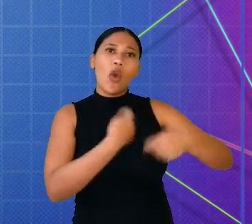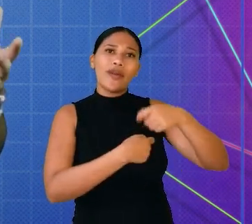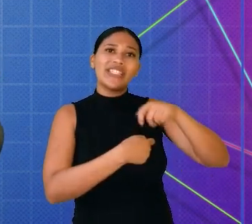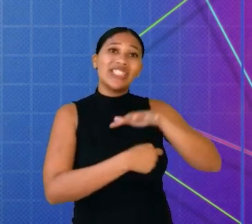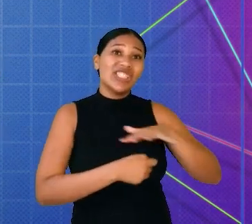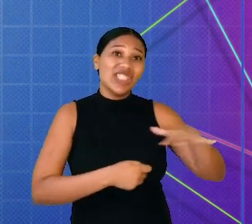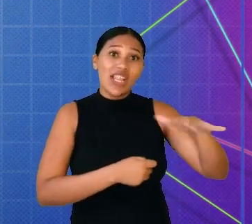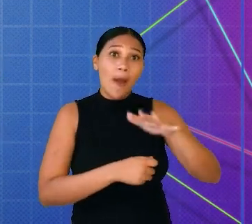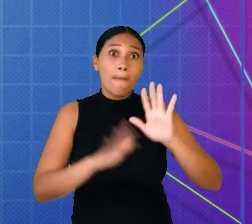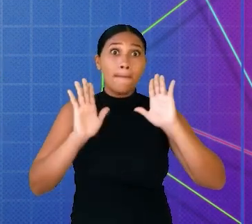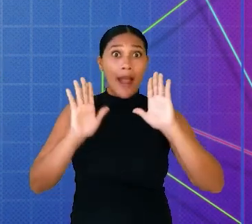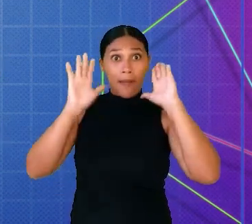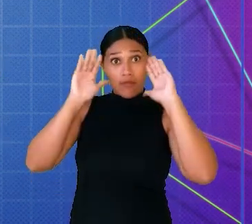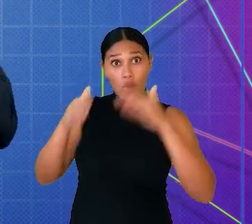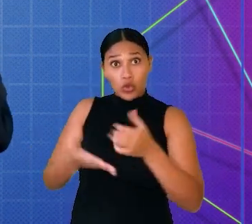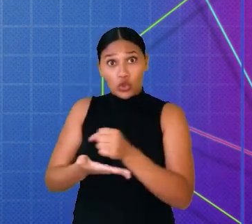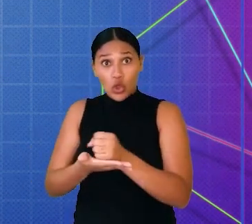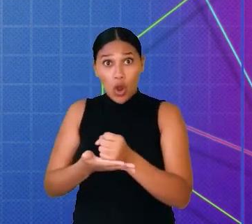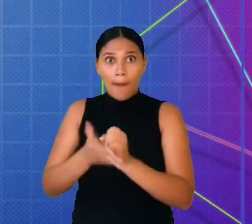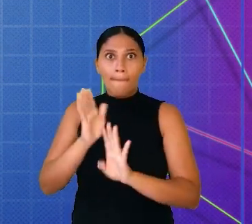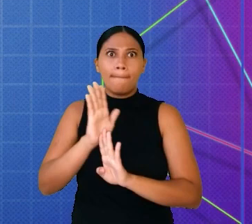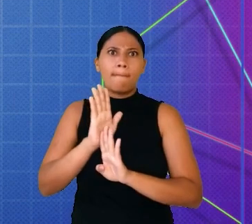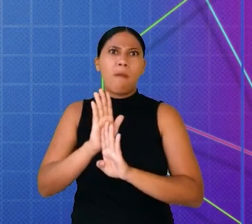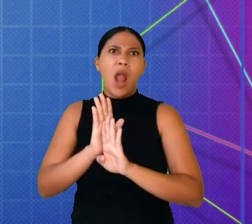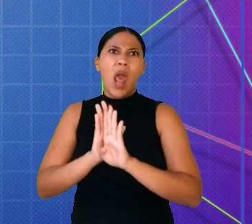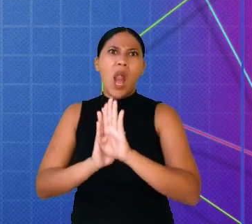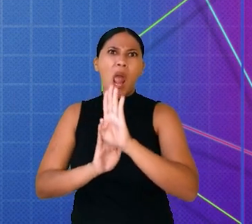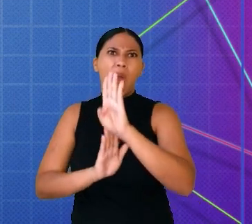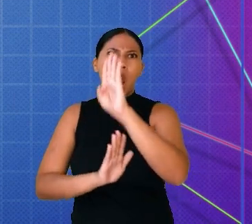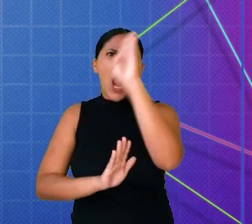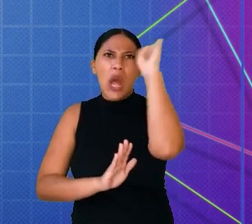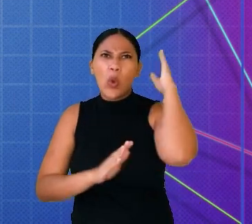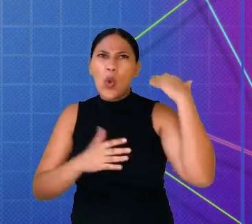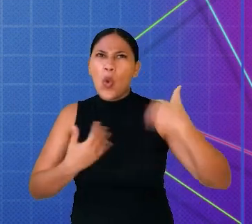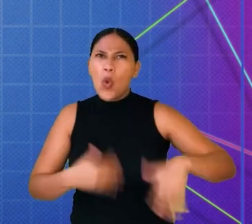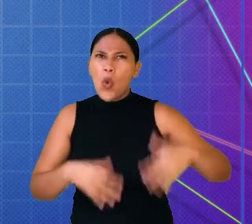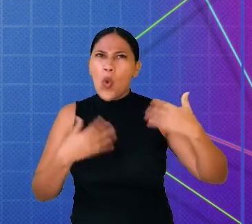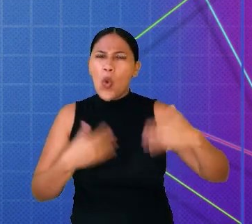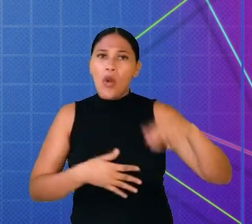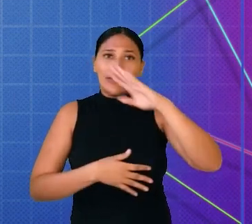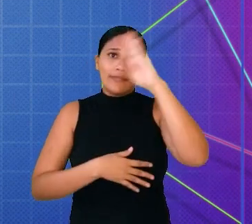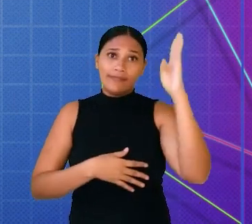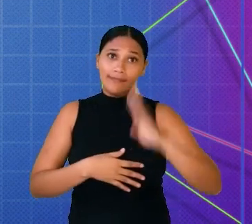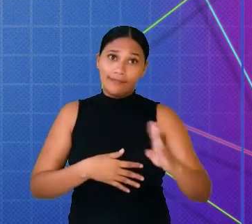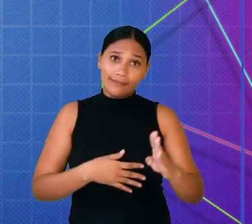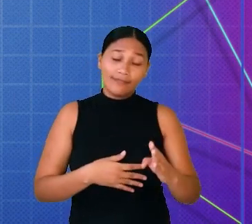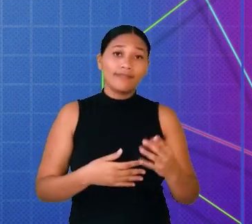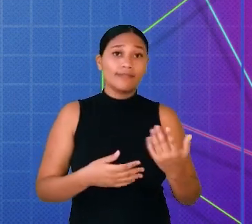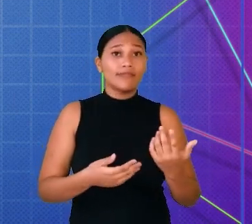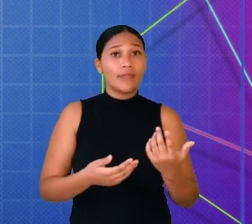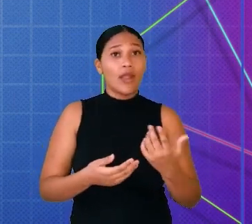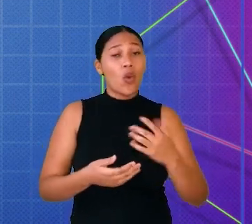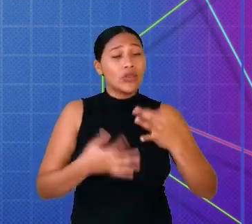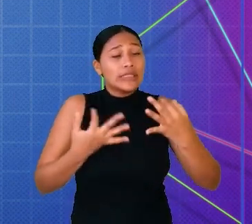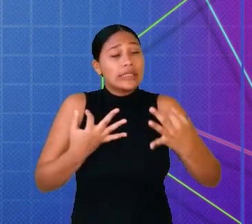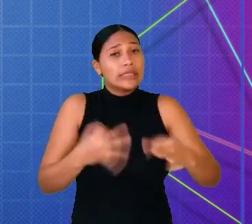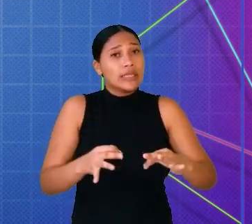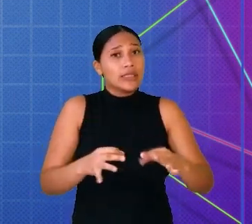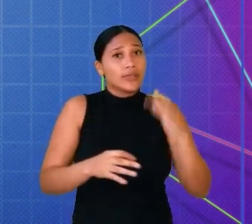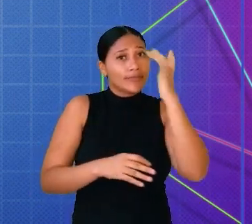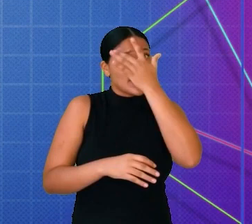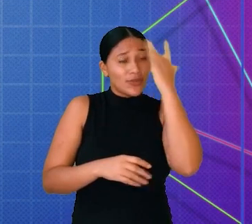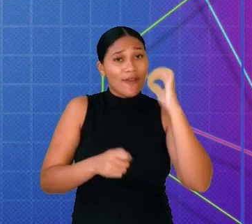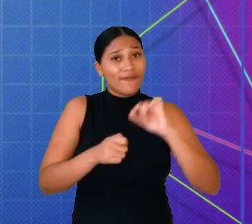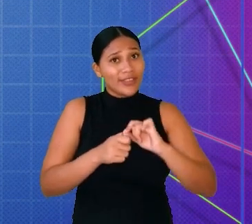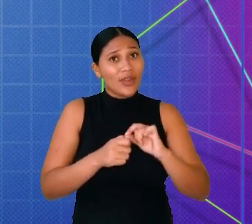negativa na economia no geral. Porém, no setor de jogos, os números são o inverso dessa situação ruim no Brasil. Uma coisa que as pessoas com